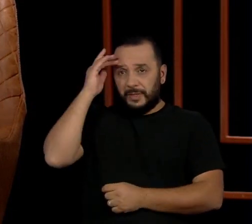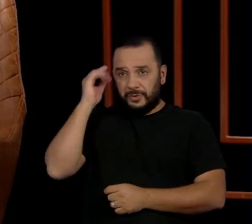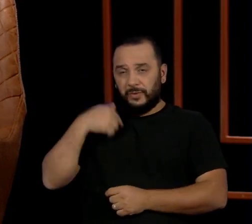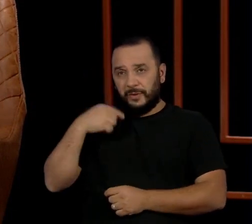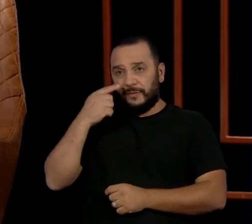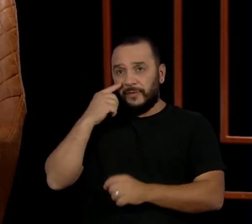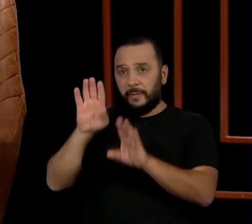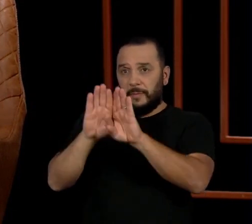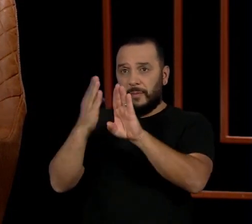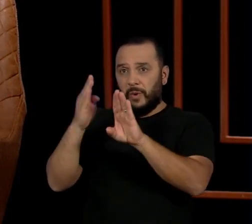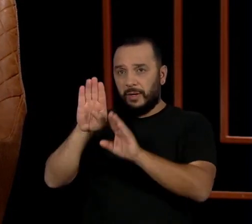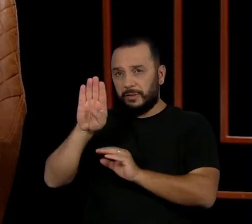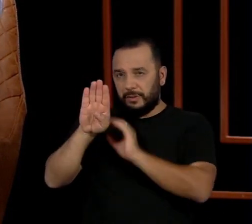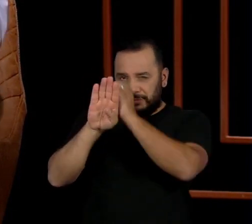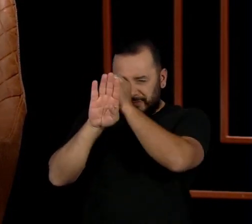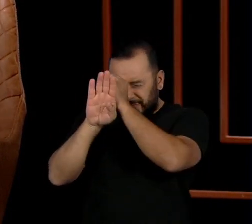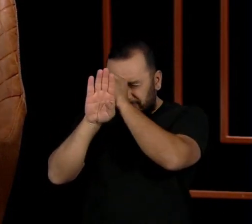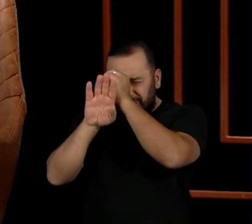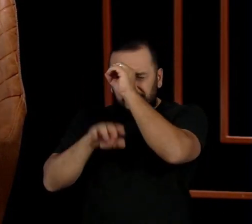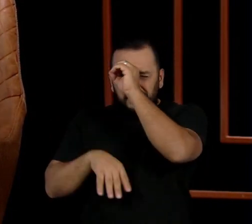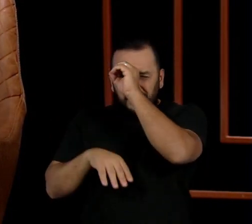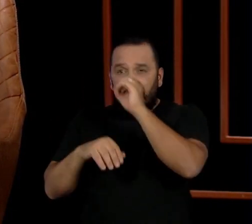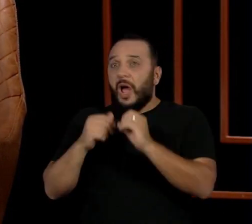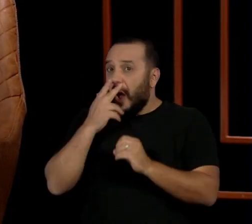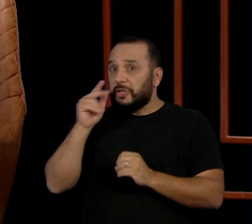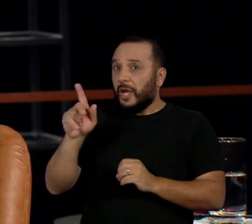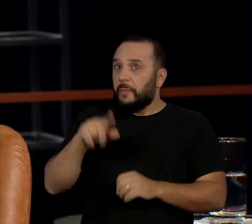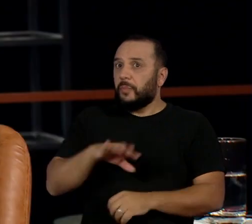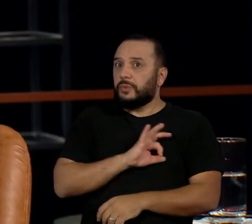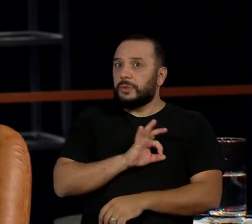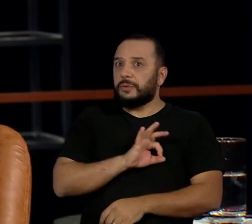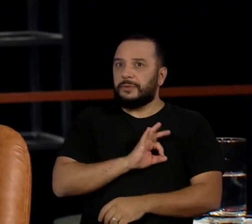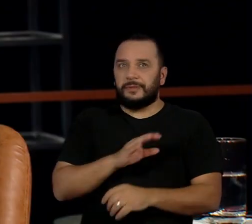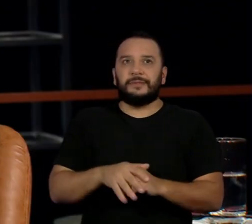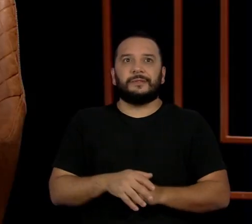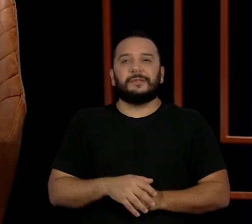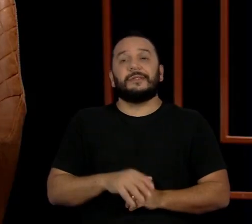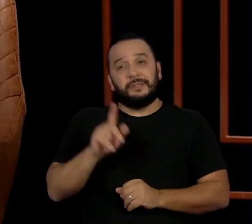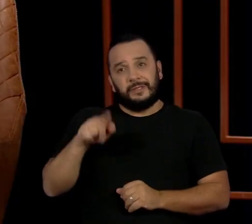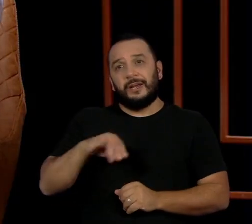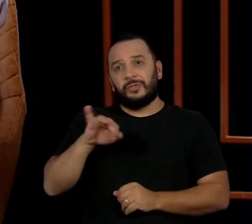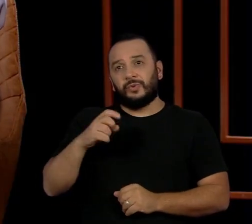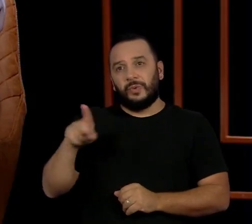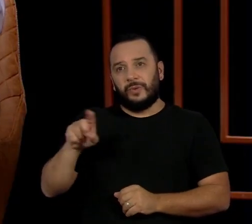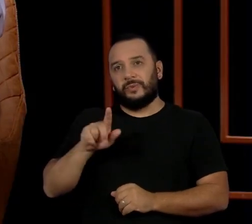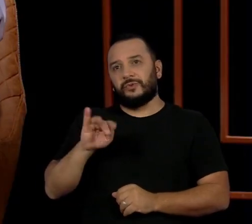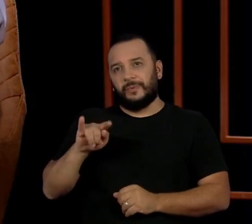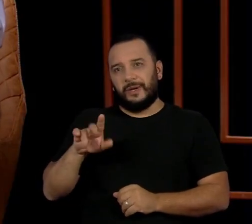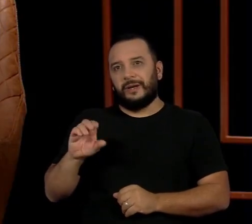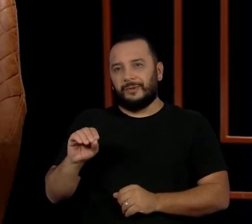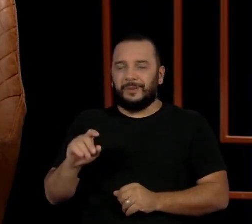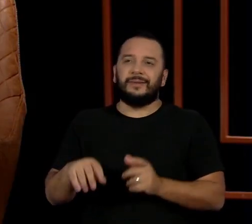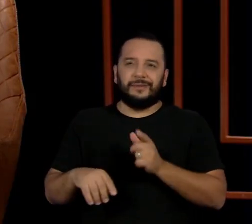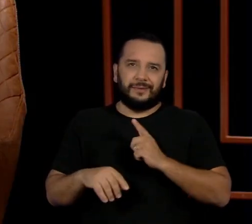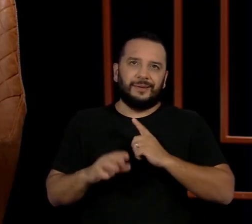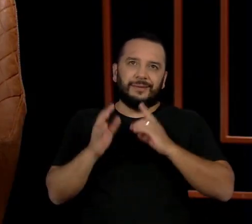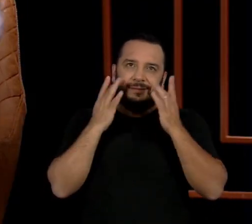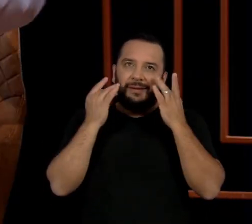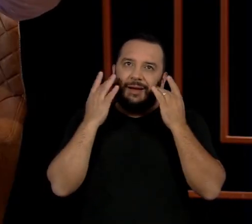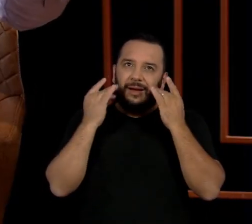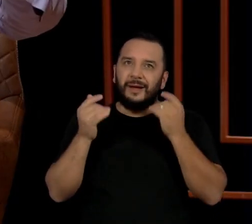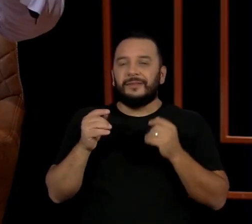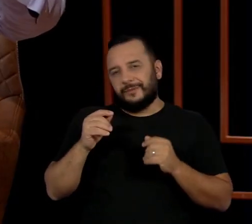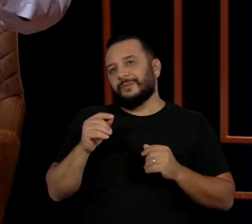na porta e acha que é polícia. E era o João Gilberto. Essa cena tem no espetáculo, entendeu?